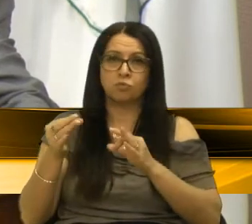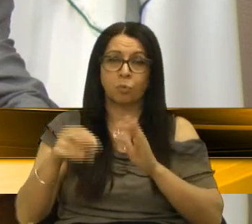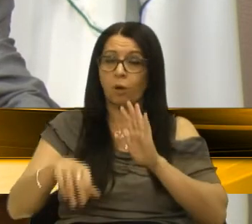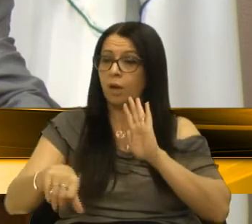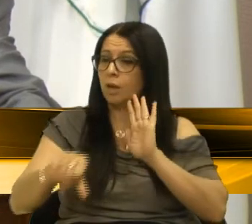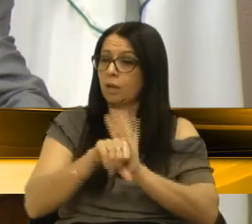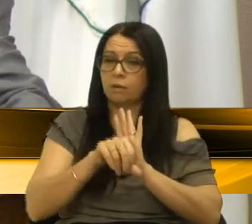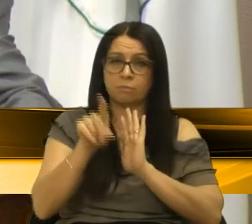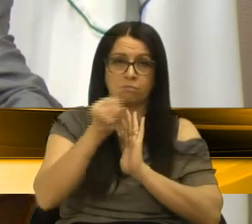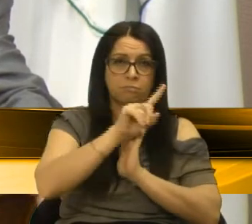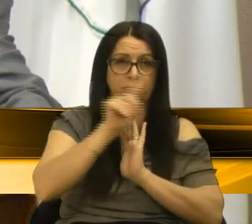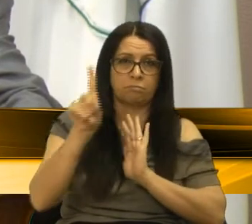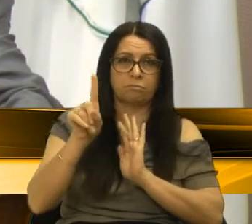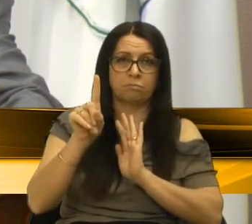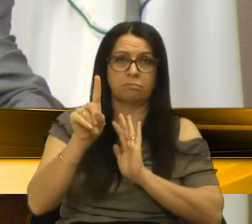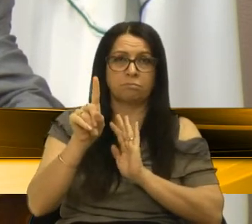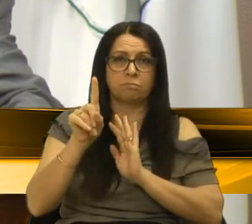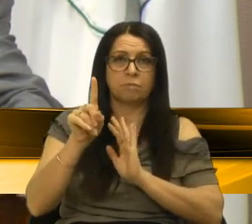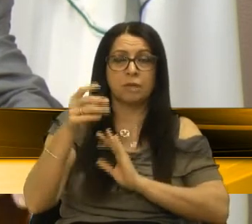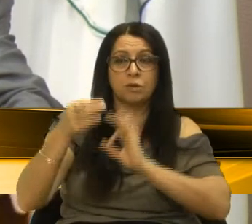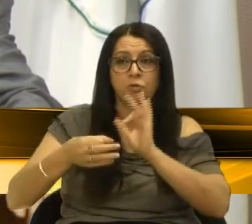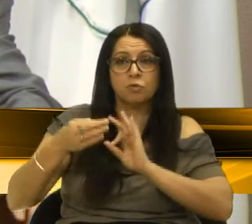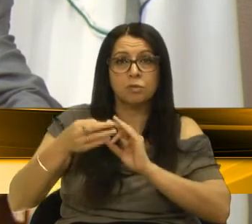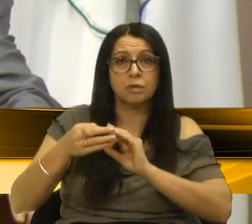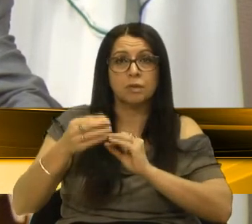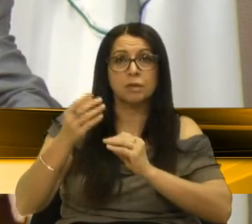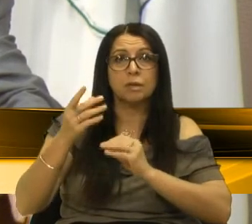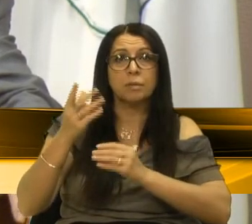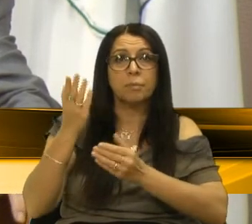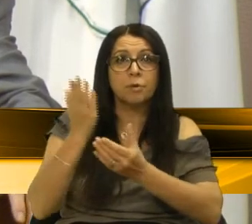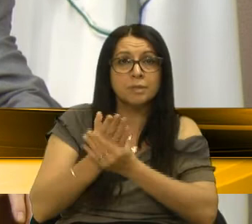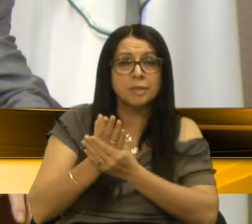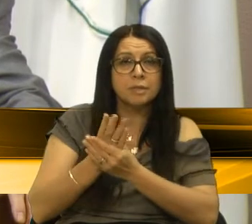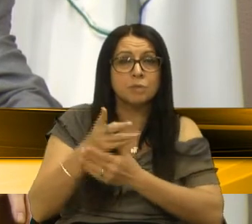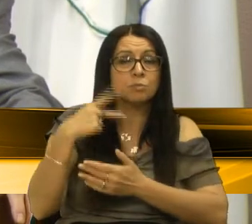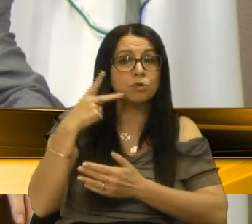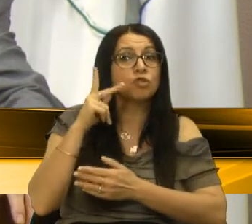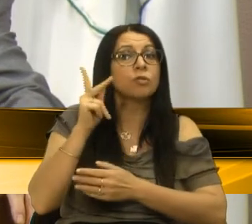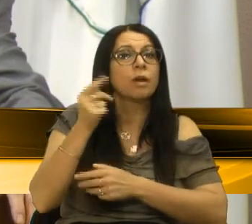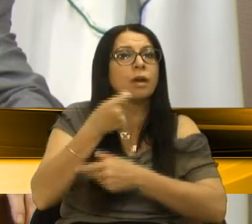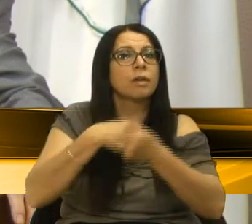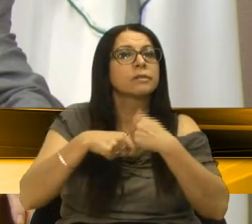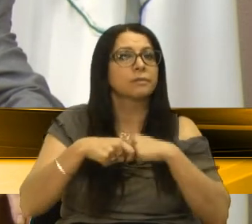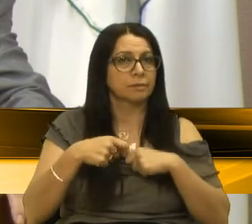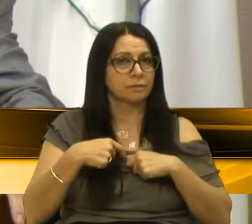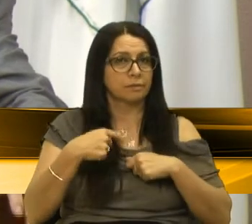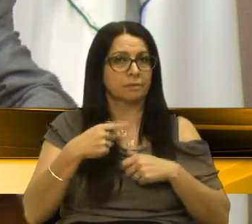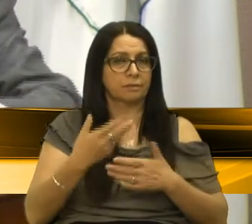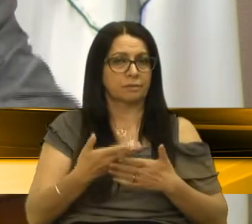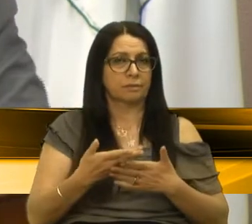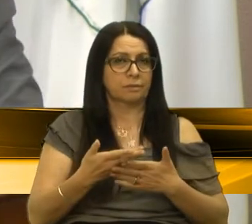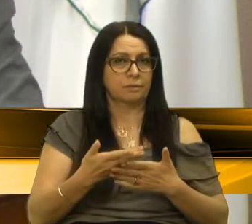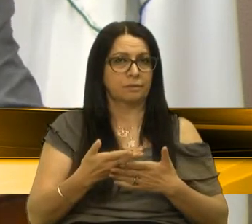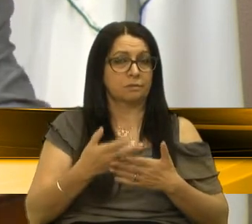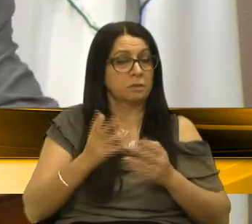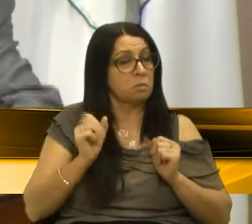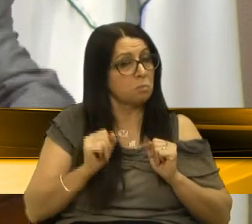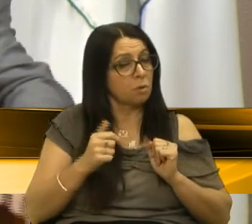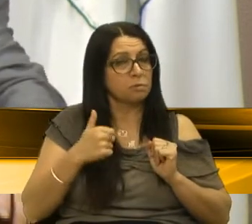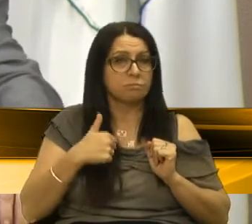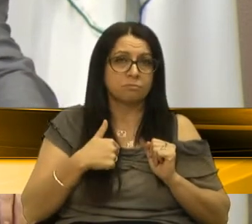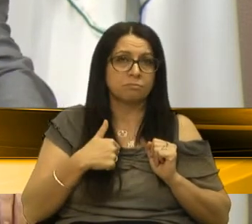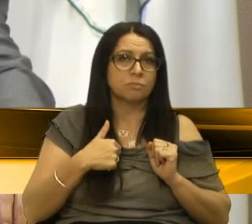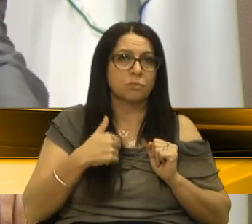julga processo político-administrativo. E eu posso aqui